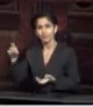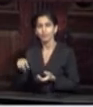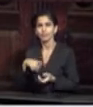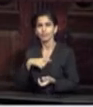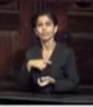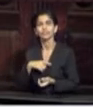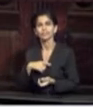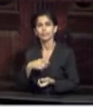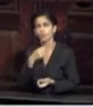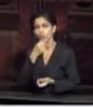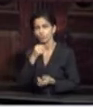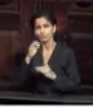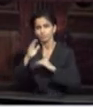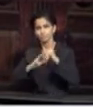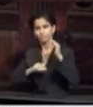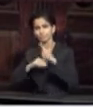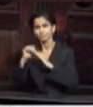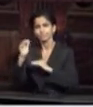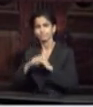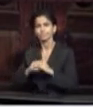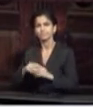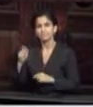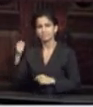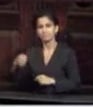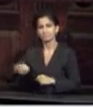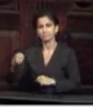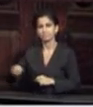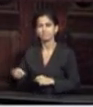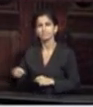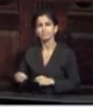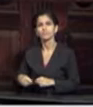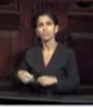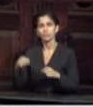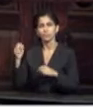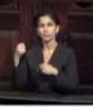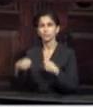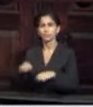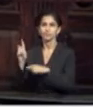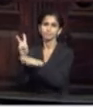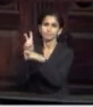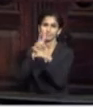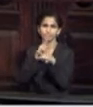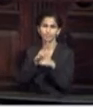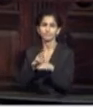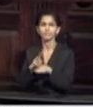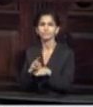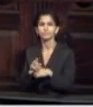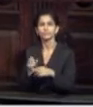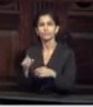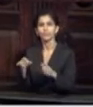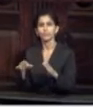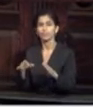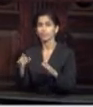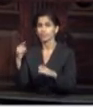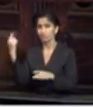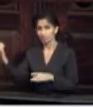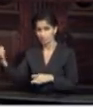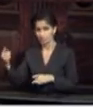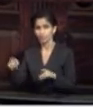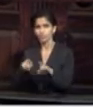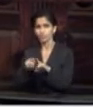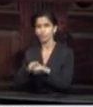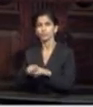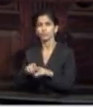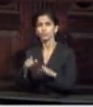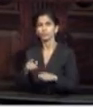tem. Portanto, o mandato de Jean Willis deve ser defendido não só pelo Jean Willis, mas acima de tudo